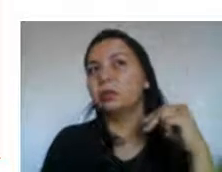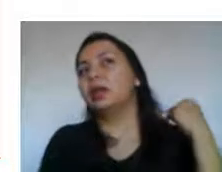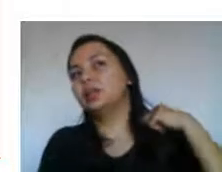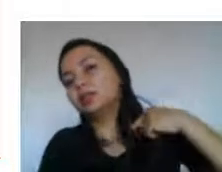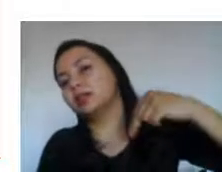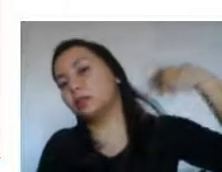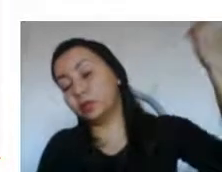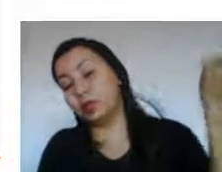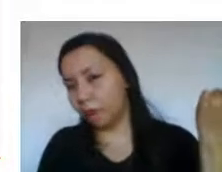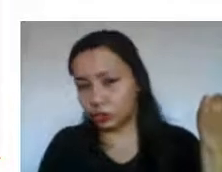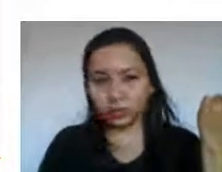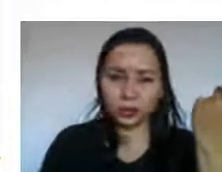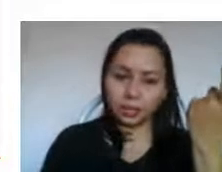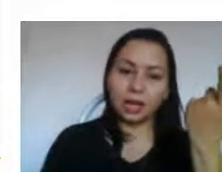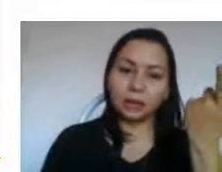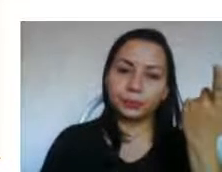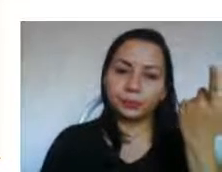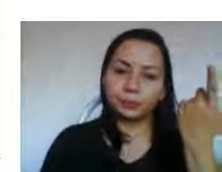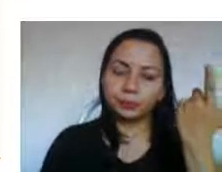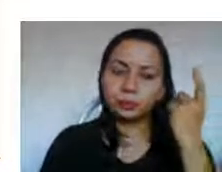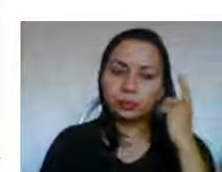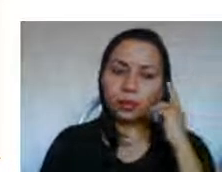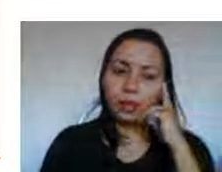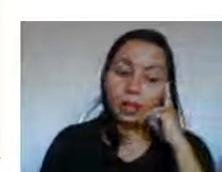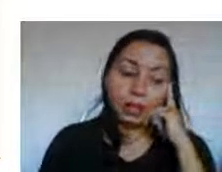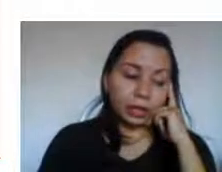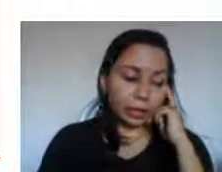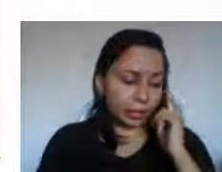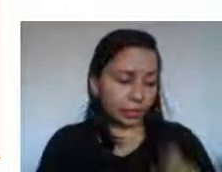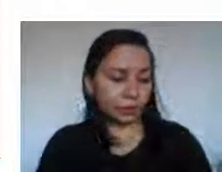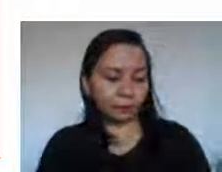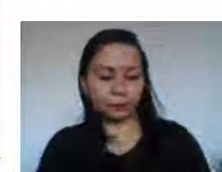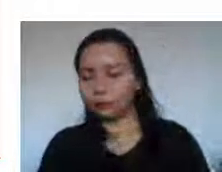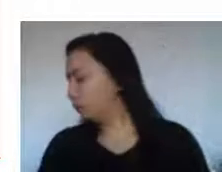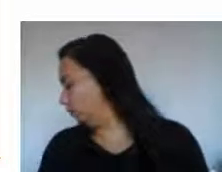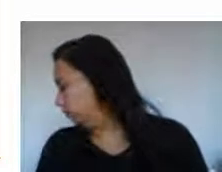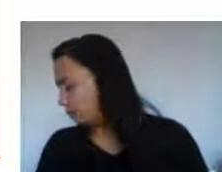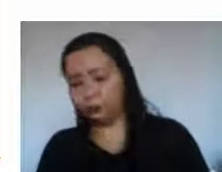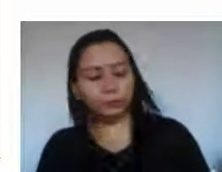só no ambiente, mas posteriormente na sociedade. E aí,